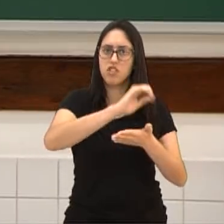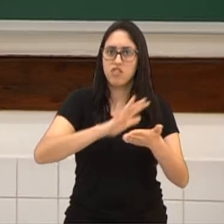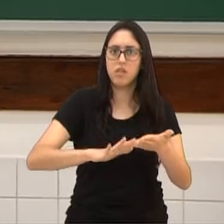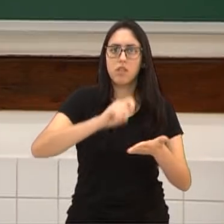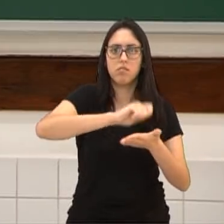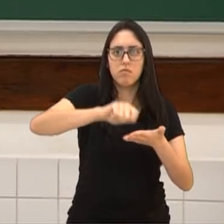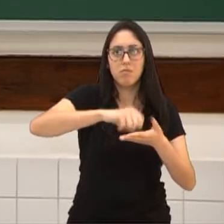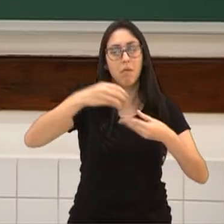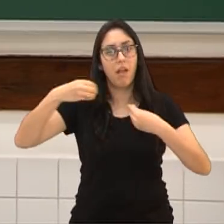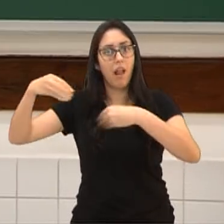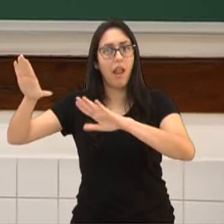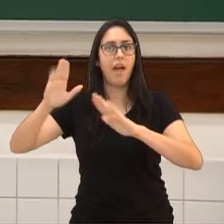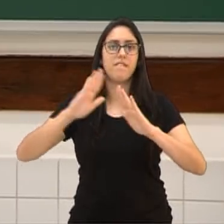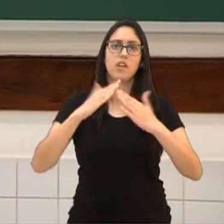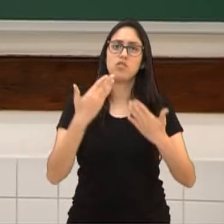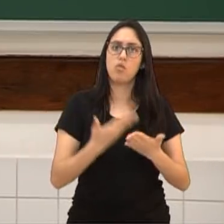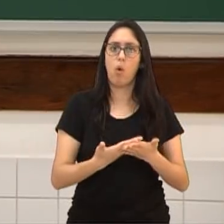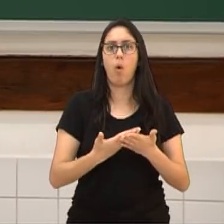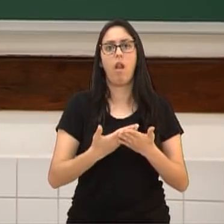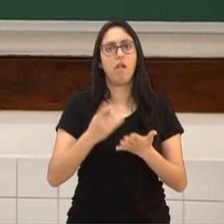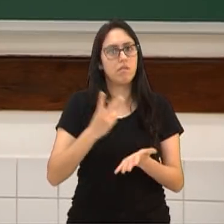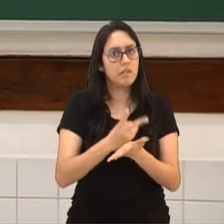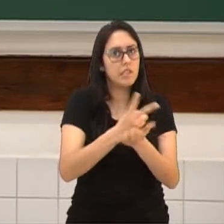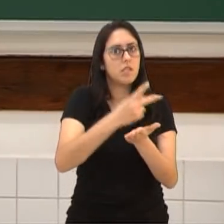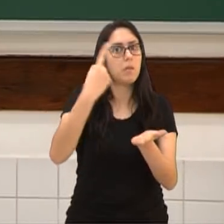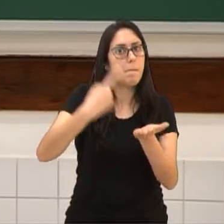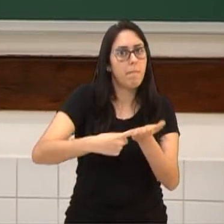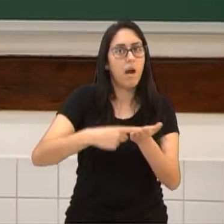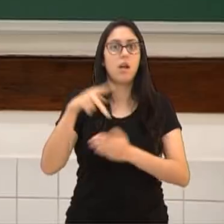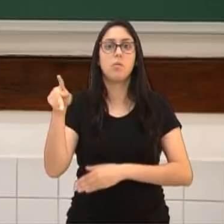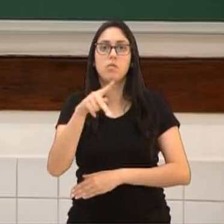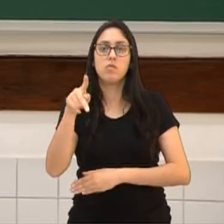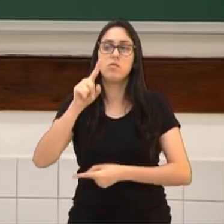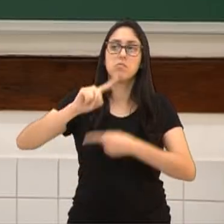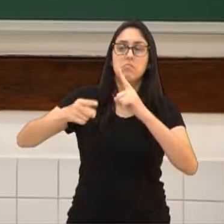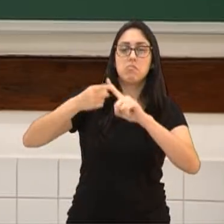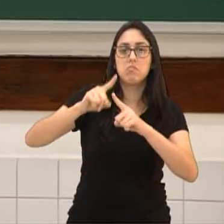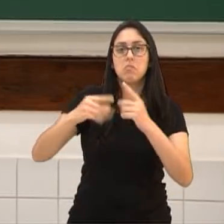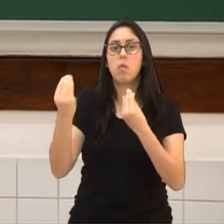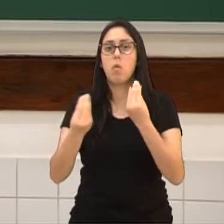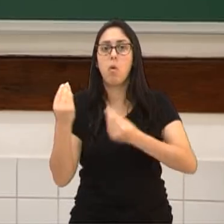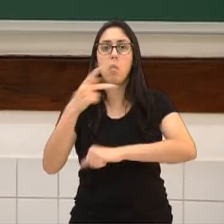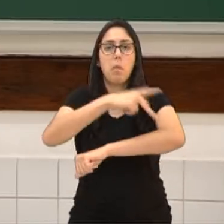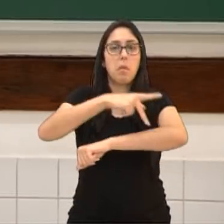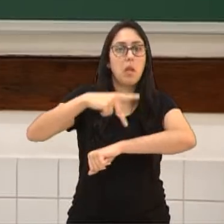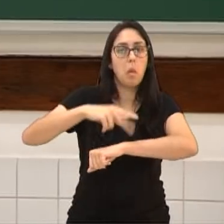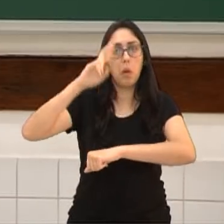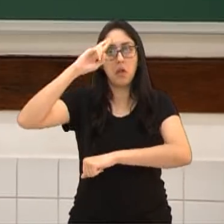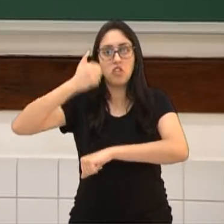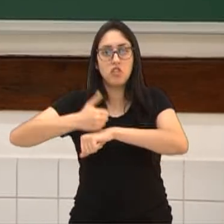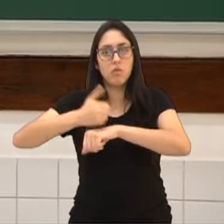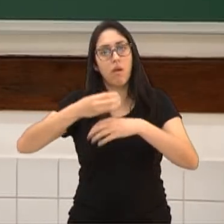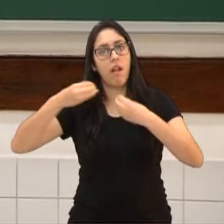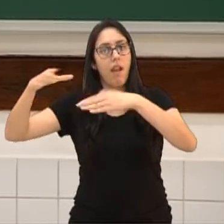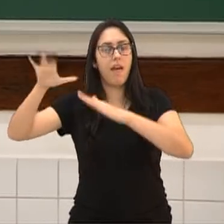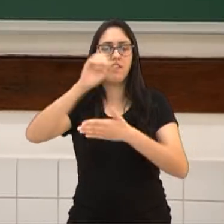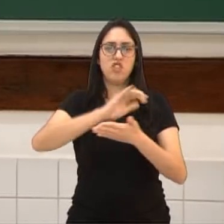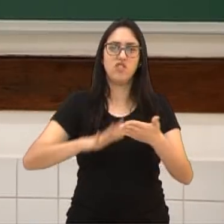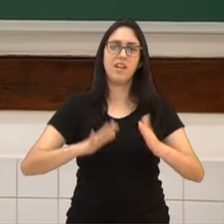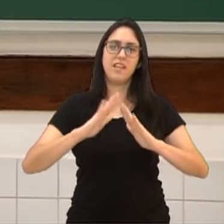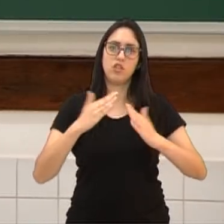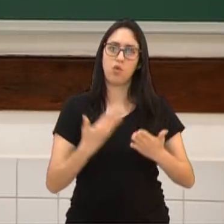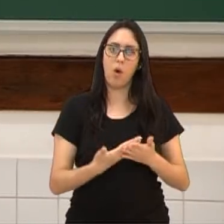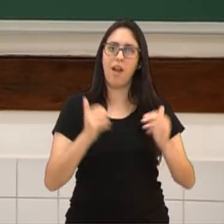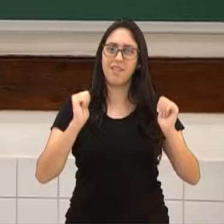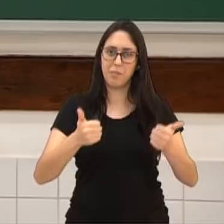levar na escola no dia marcado com o seu professor, com o seu pedagogo, com o seu diretor, ok? E